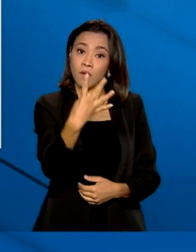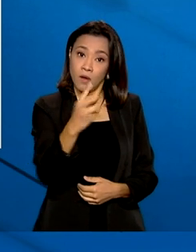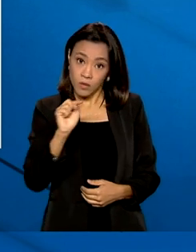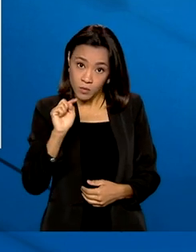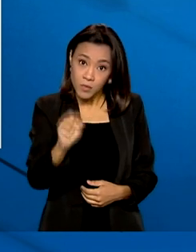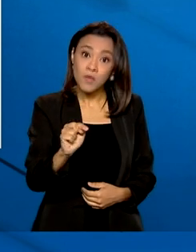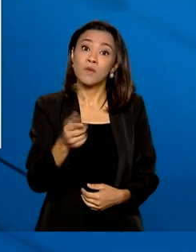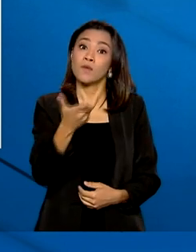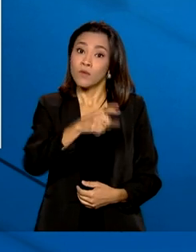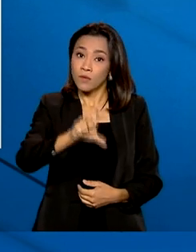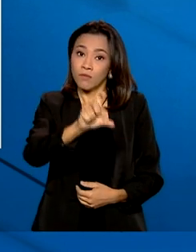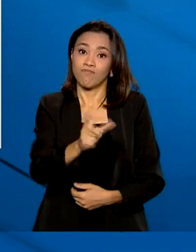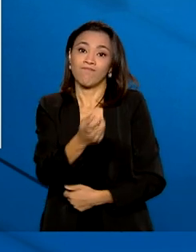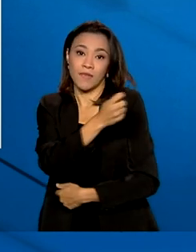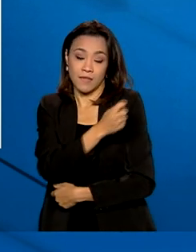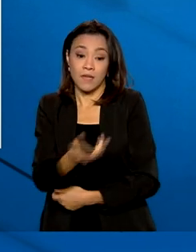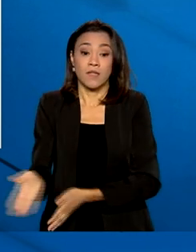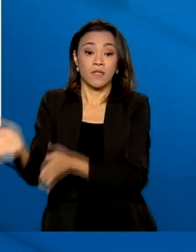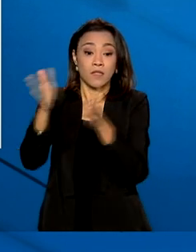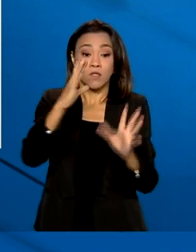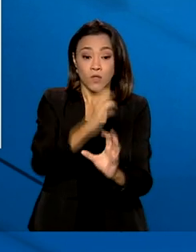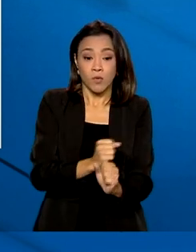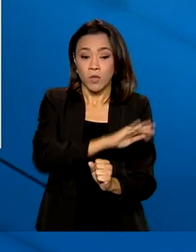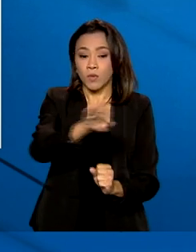96.954.000 doses. Desse total,